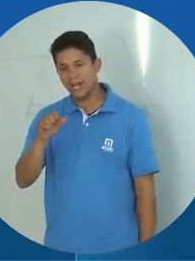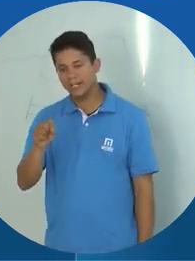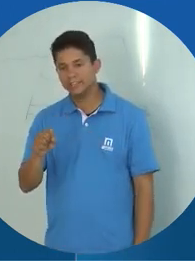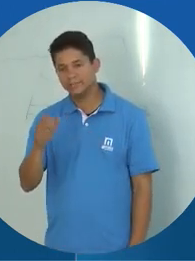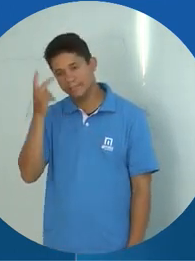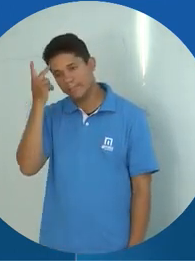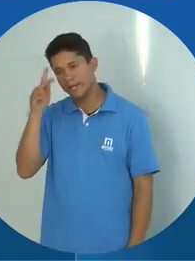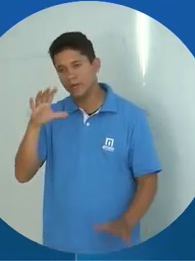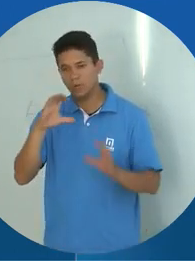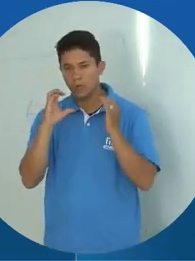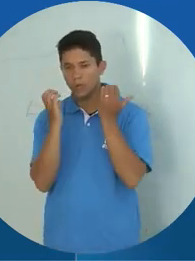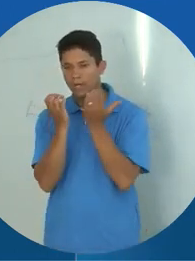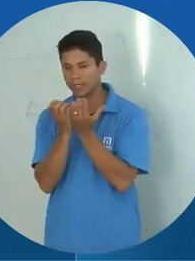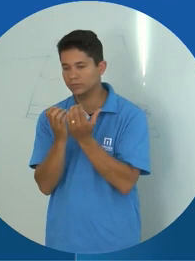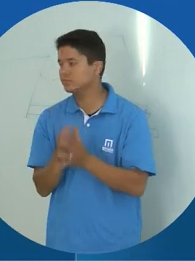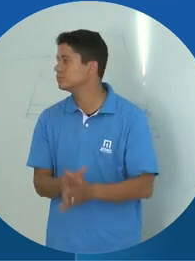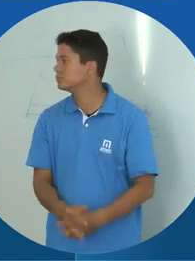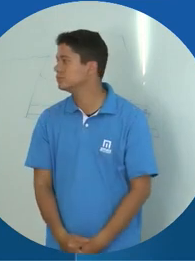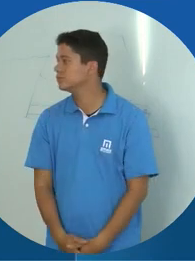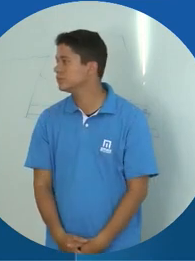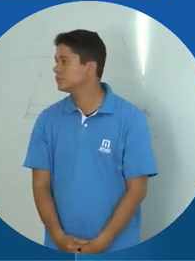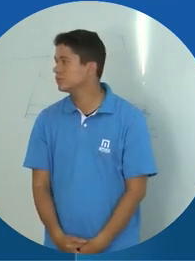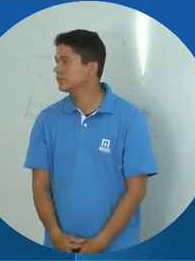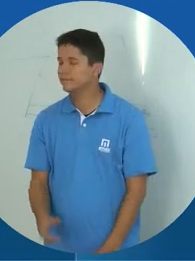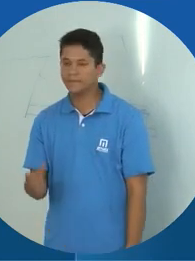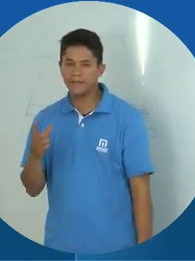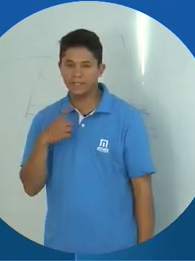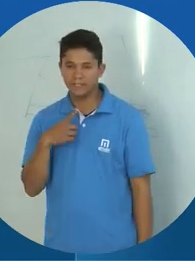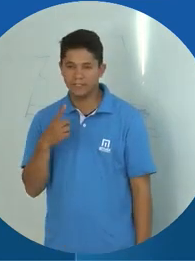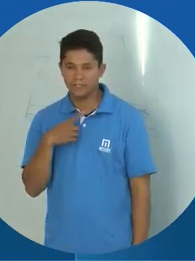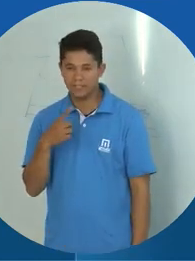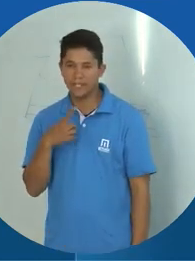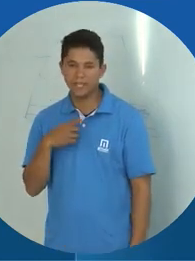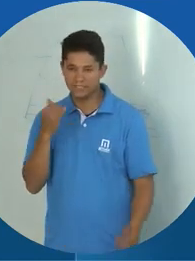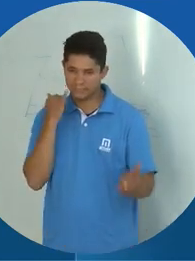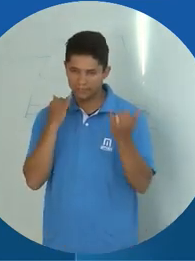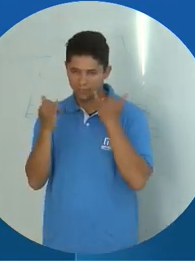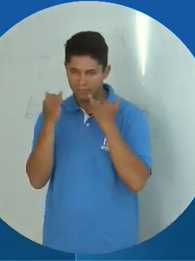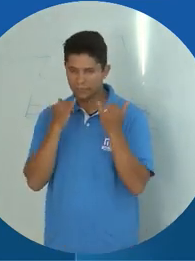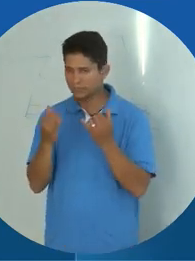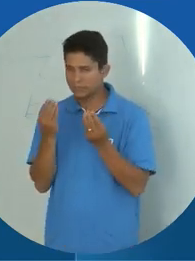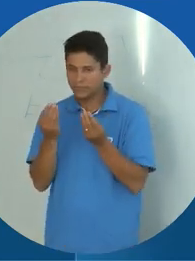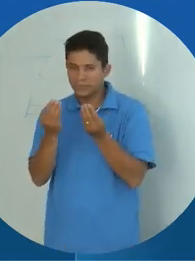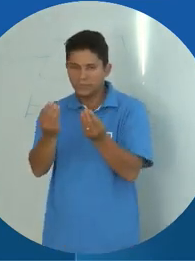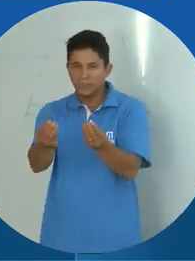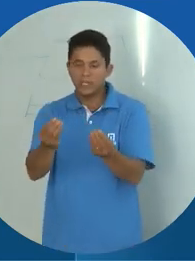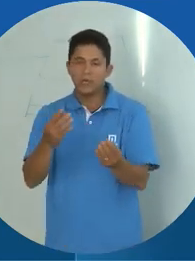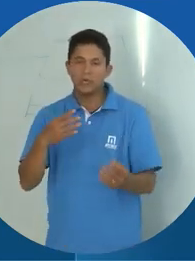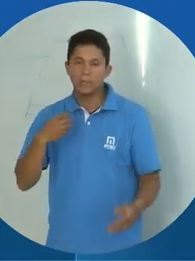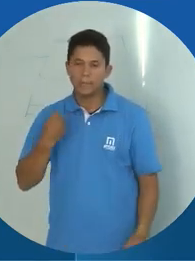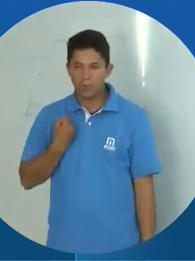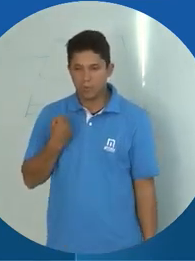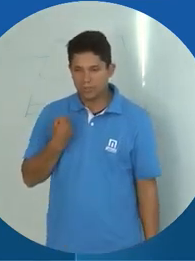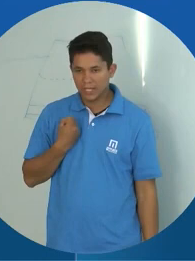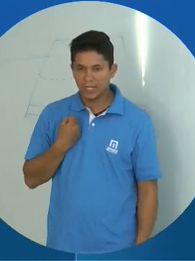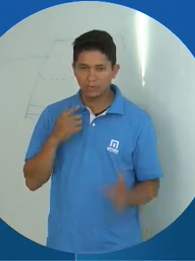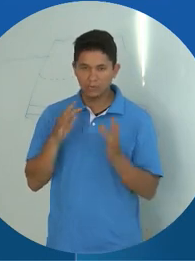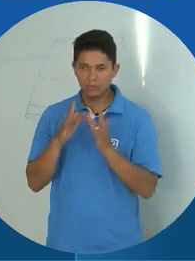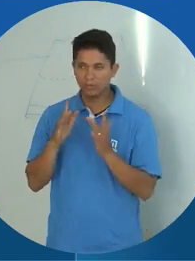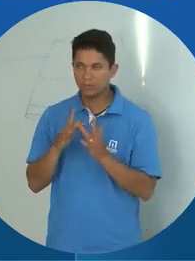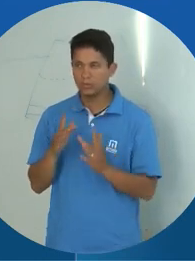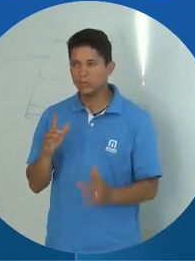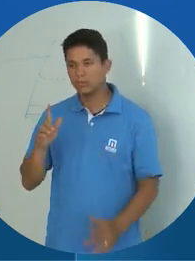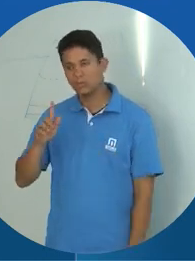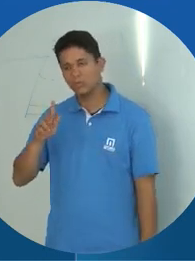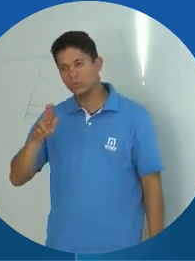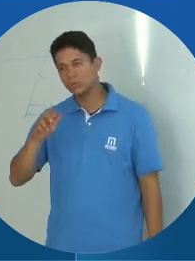nesse sentido, e vai ter essas... Mas, assim, deixo o meu contato também, pessoal. O Gustavo,